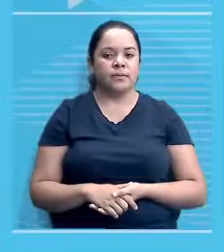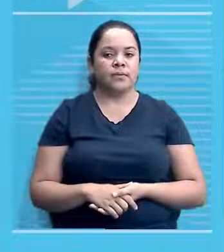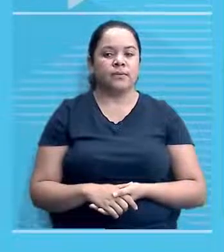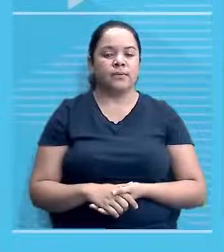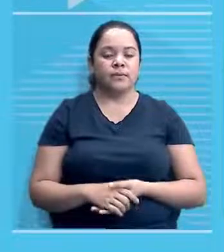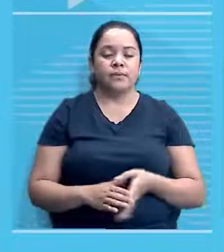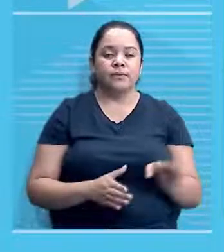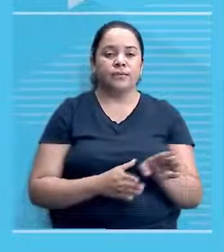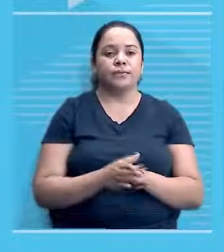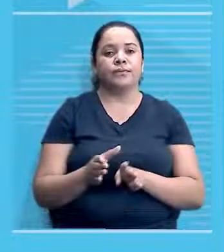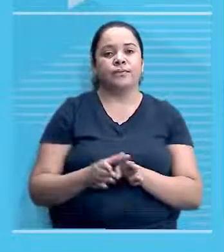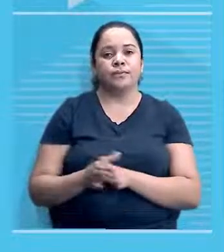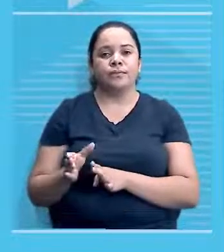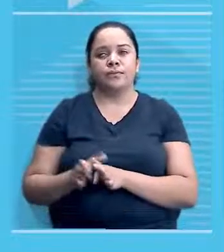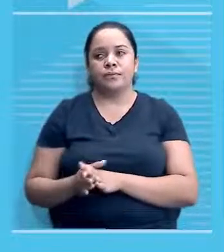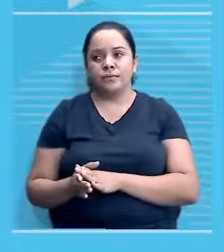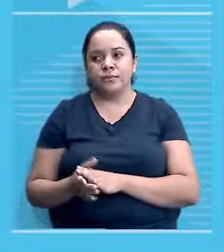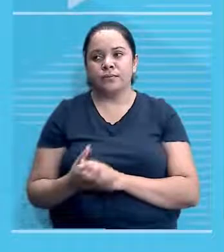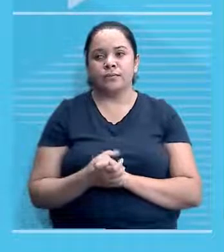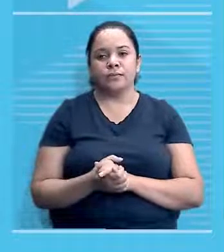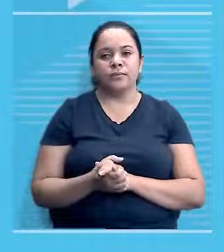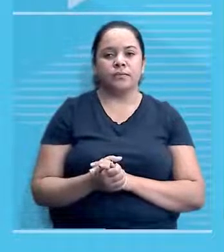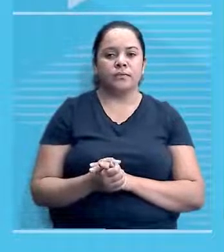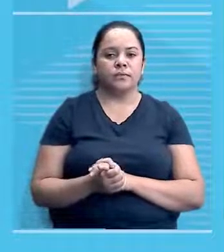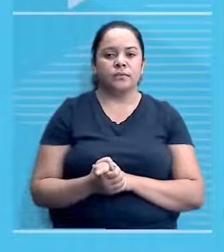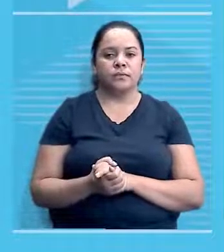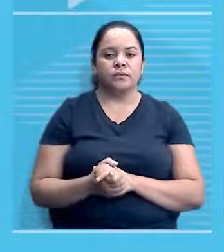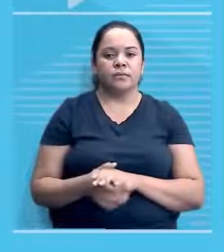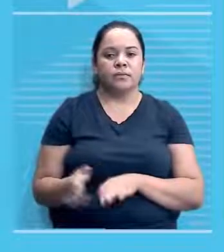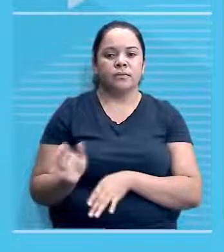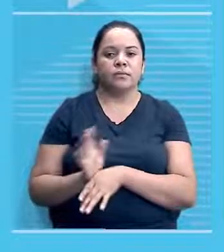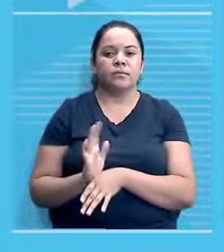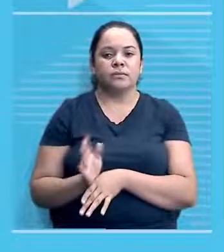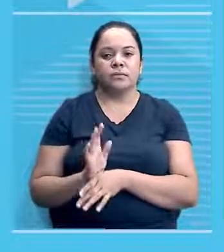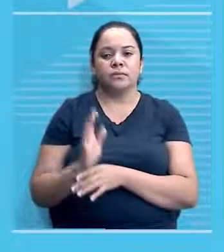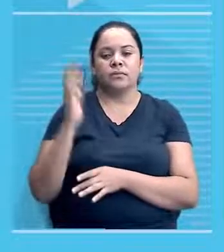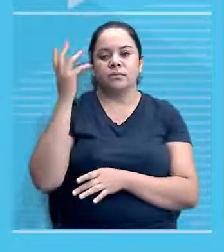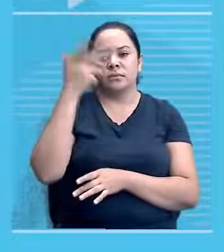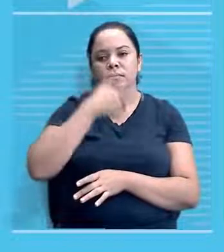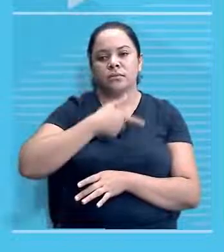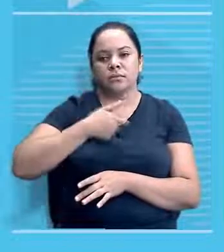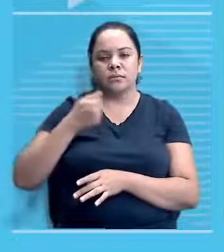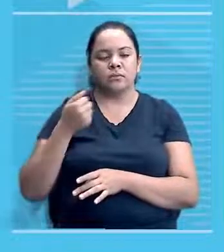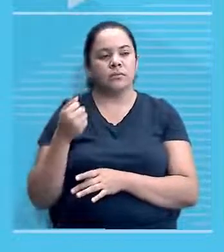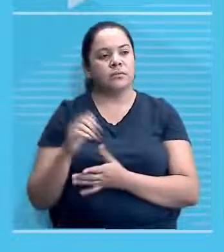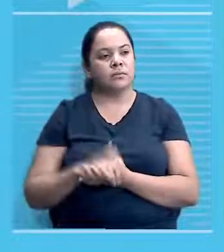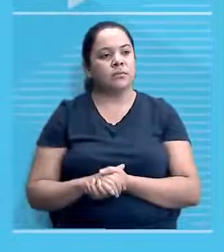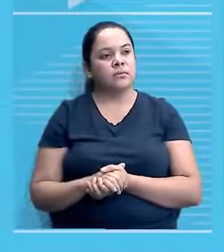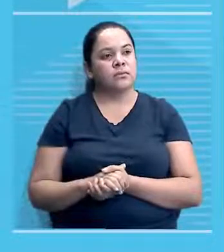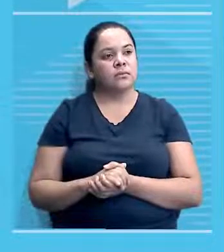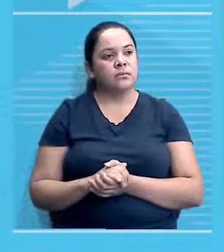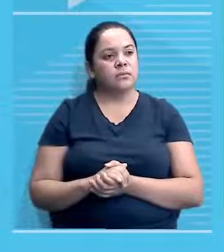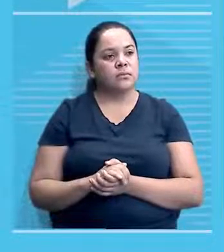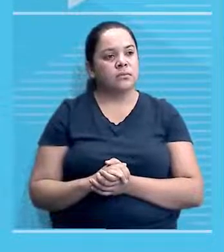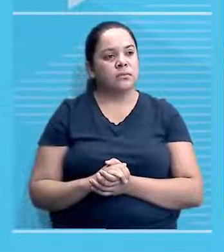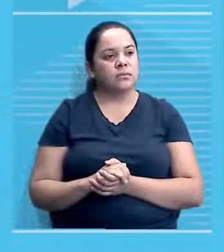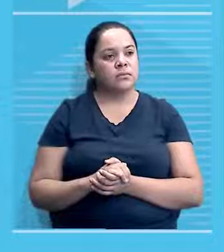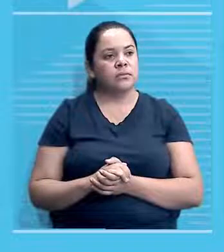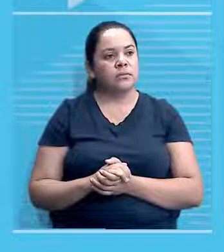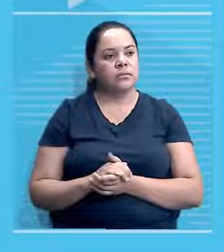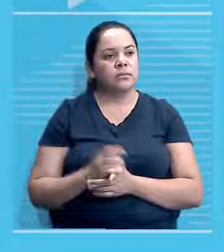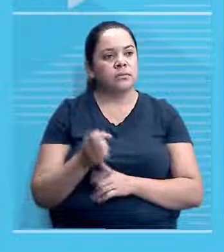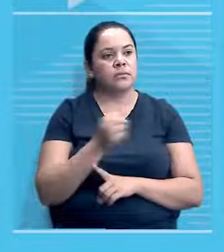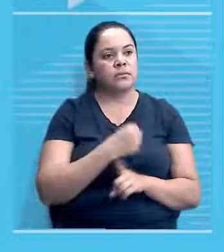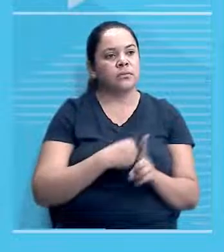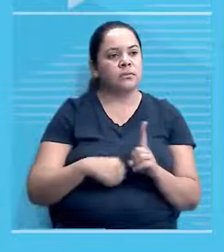recomendo aí é um belo filme Sociedade dos Poetas Mortos é uma lição